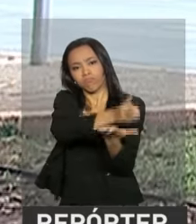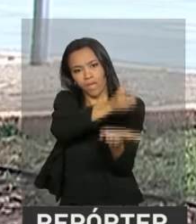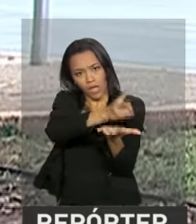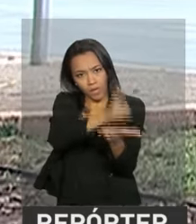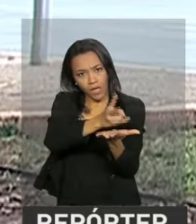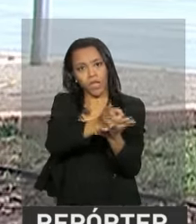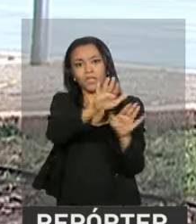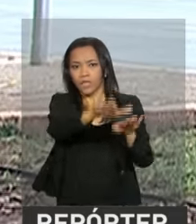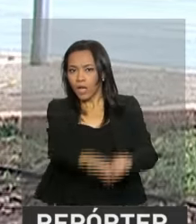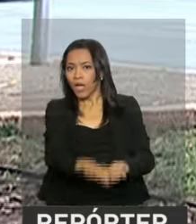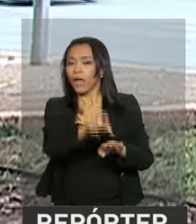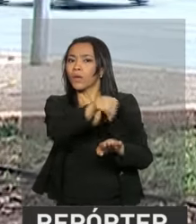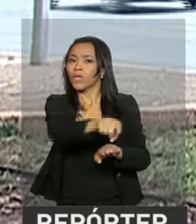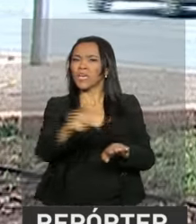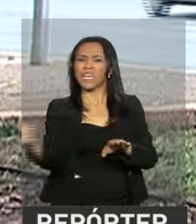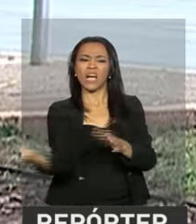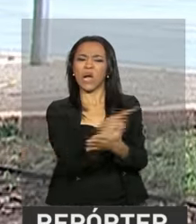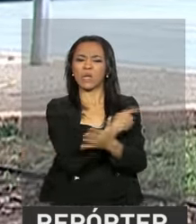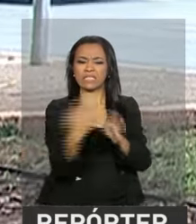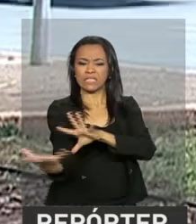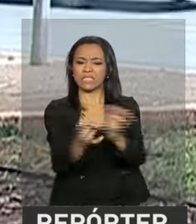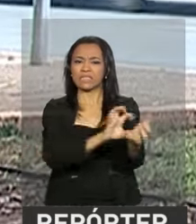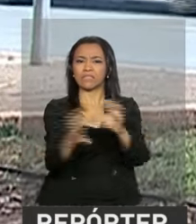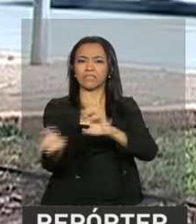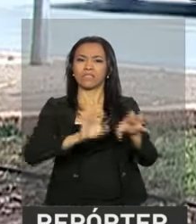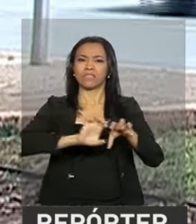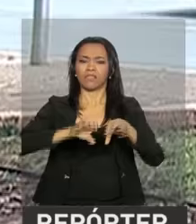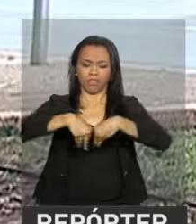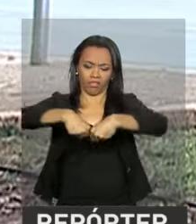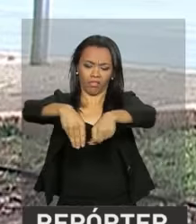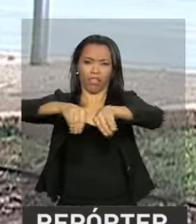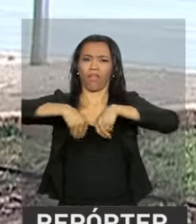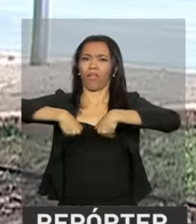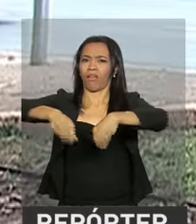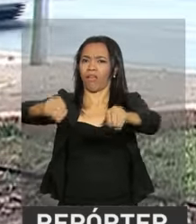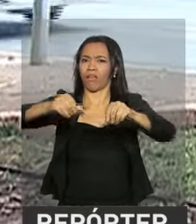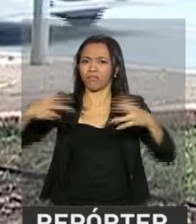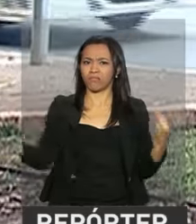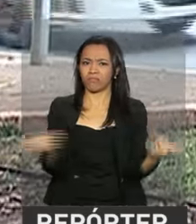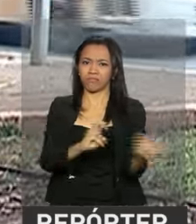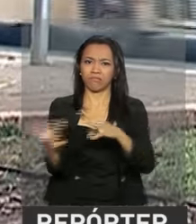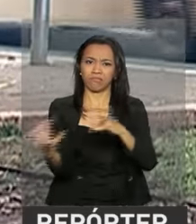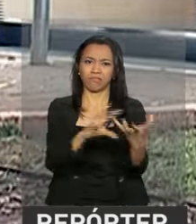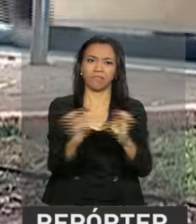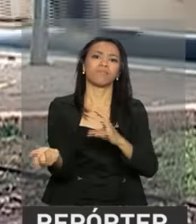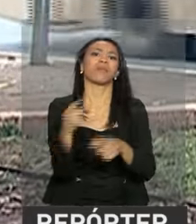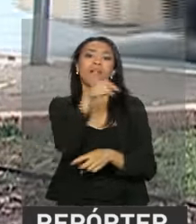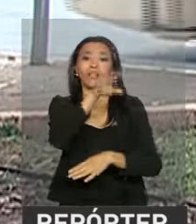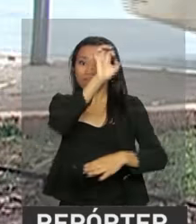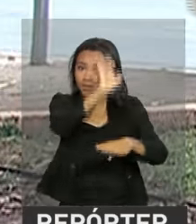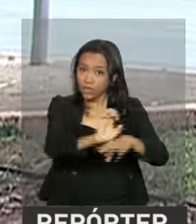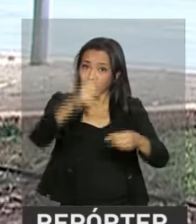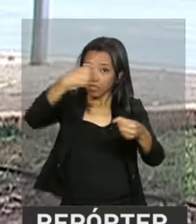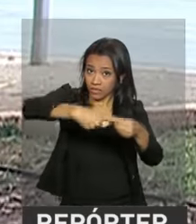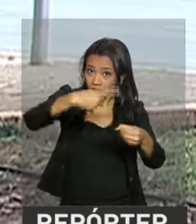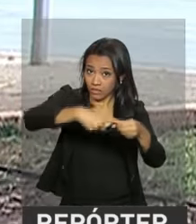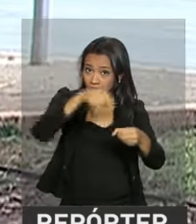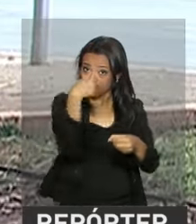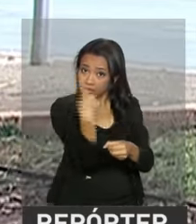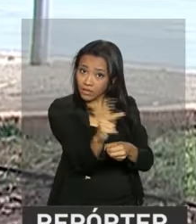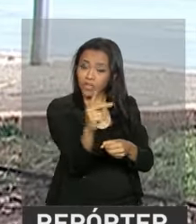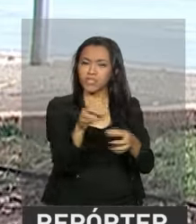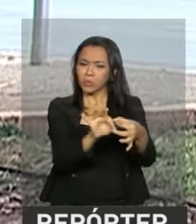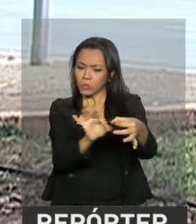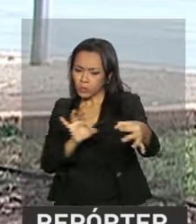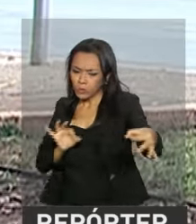ações envolvendo conflitos agrários envolvendo conflitos de terras na cidade de carapó a cerca de